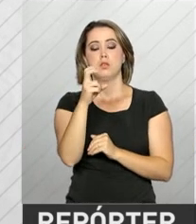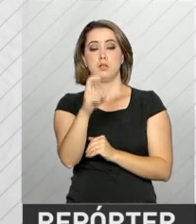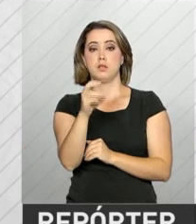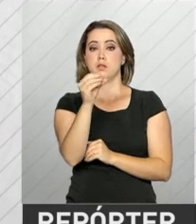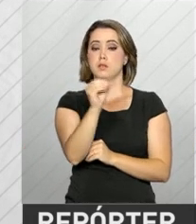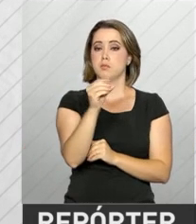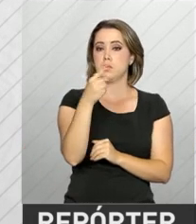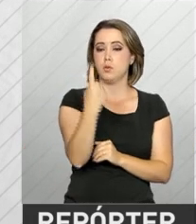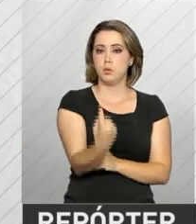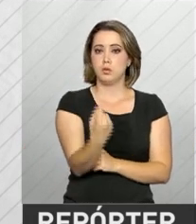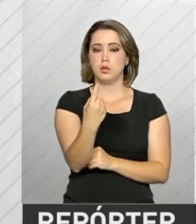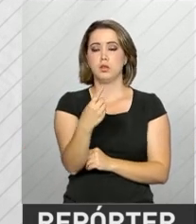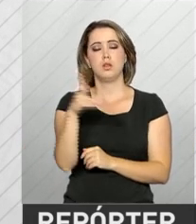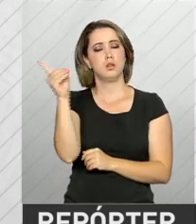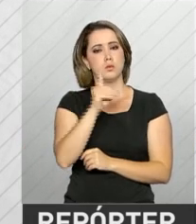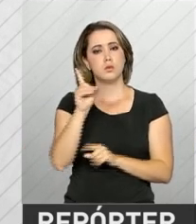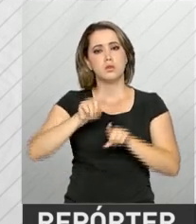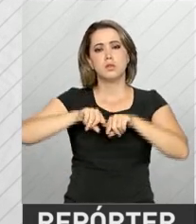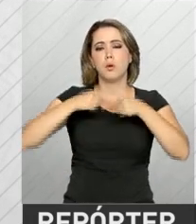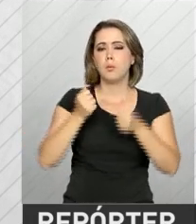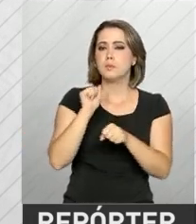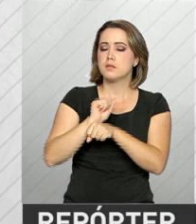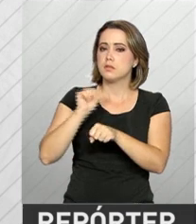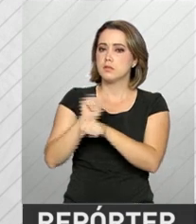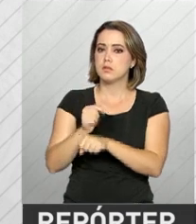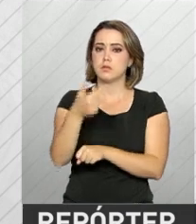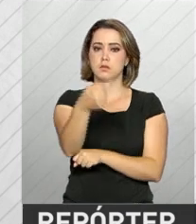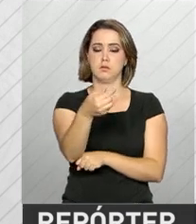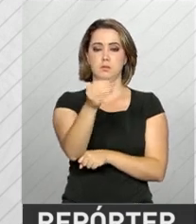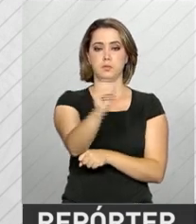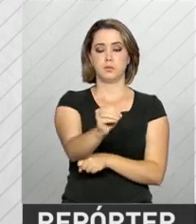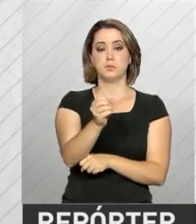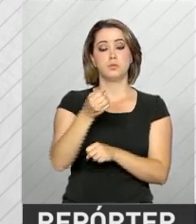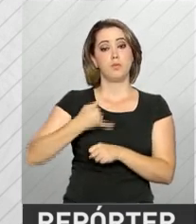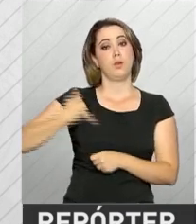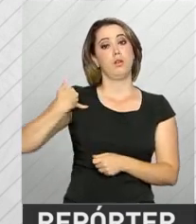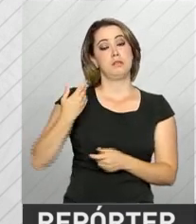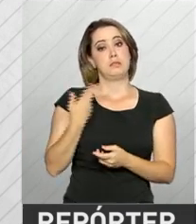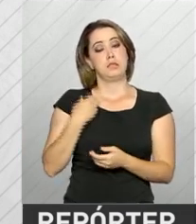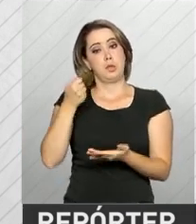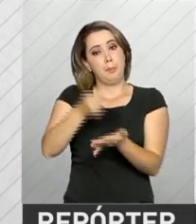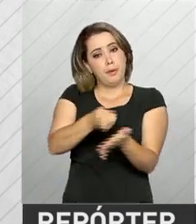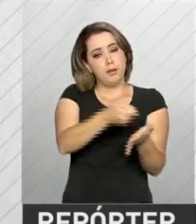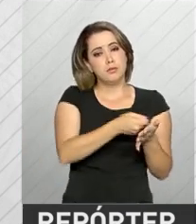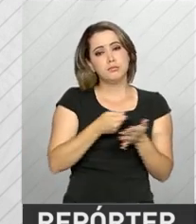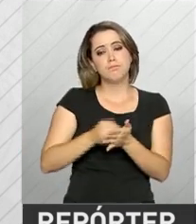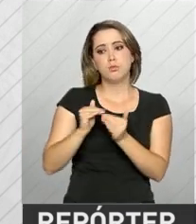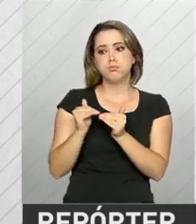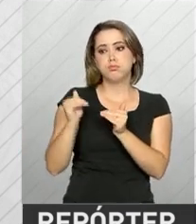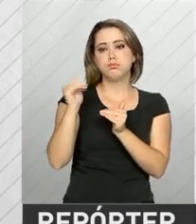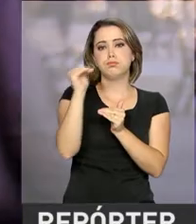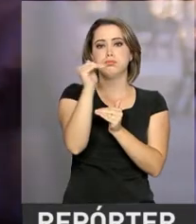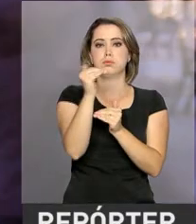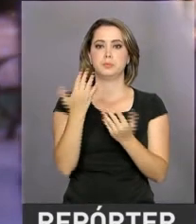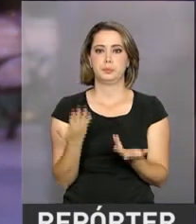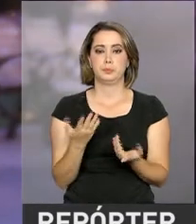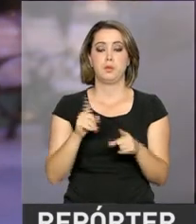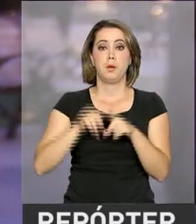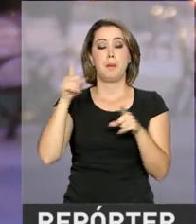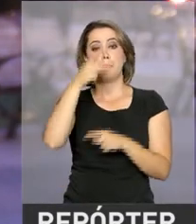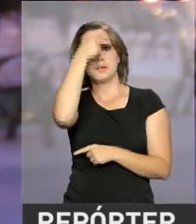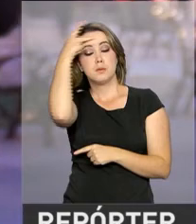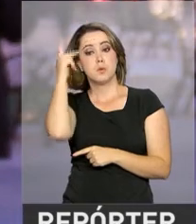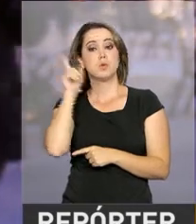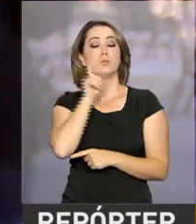dólares. Para receber isso, o trabalhador teria que esperar até os 70 anos e ter contribuído entre as faixas mais altas. Mas os